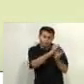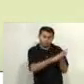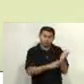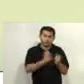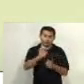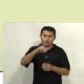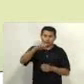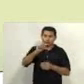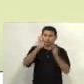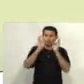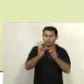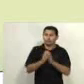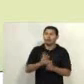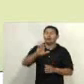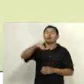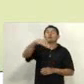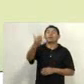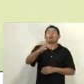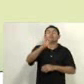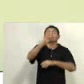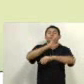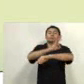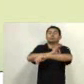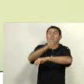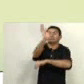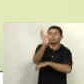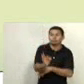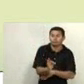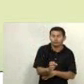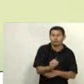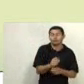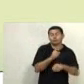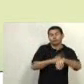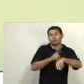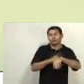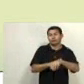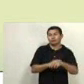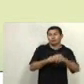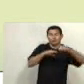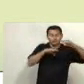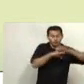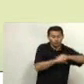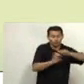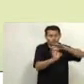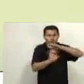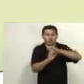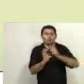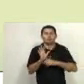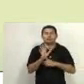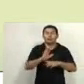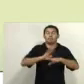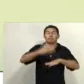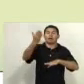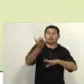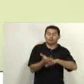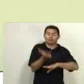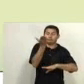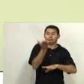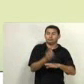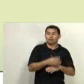no ENAD. Qual que é a probabilidade de um dado momento o estoque dessa empresa apresentar mais de